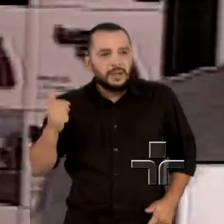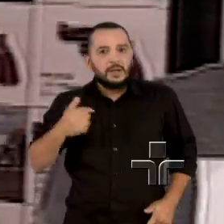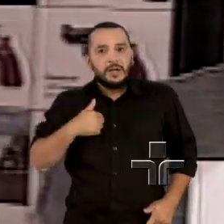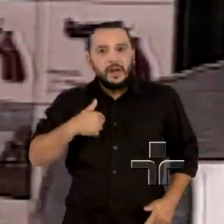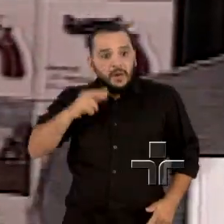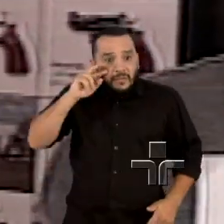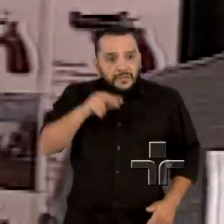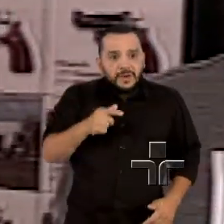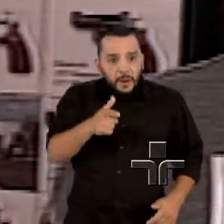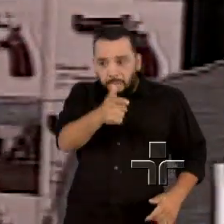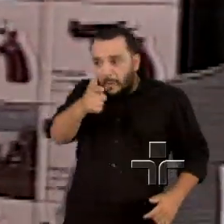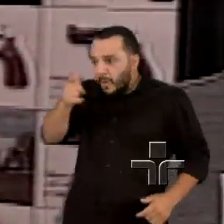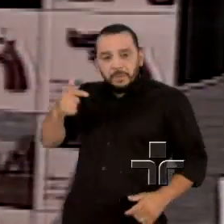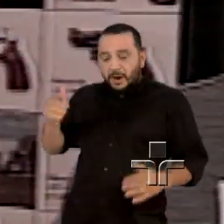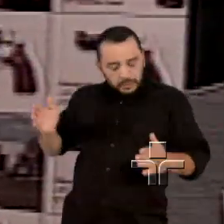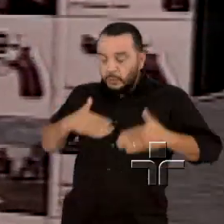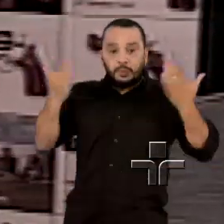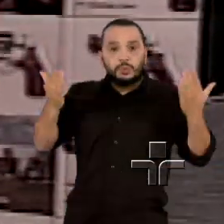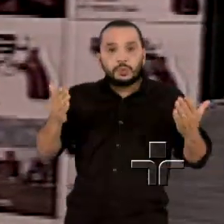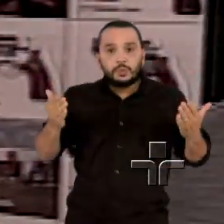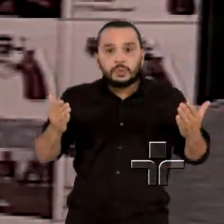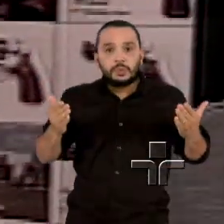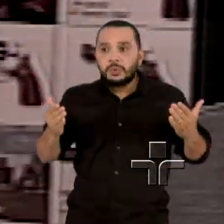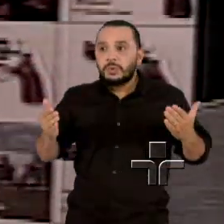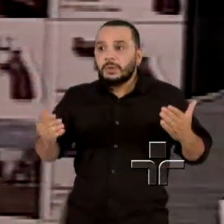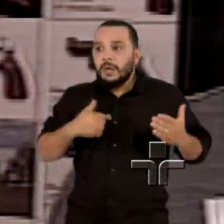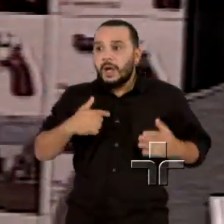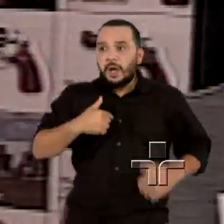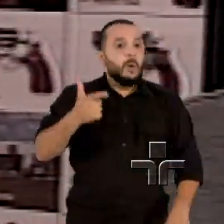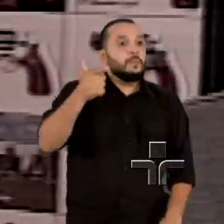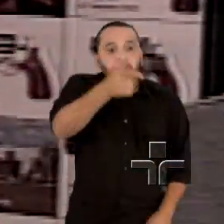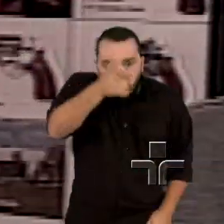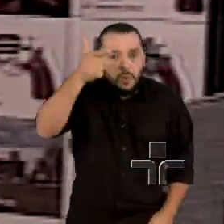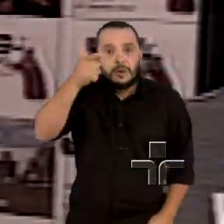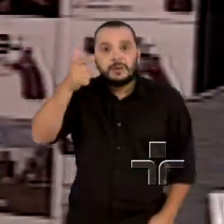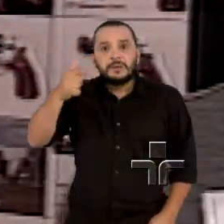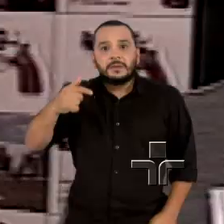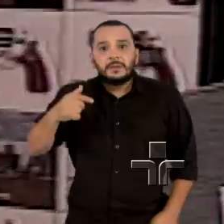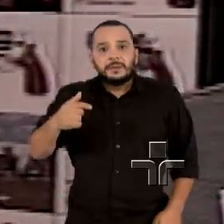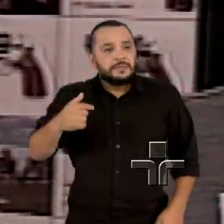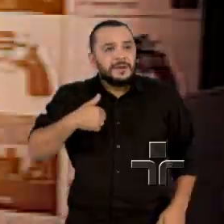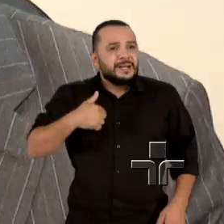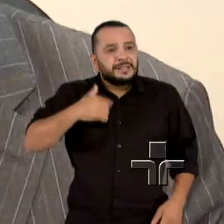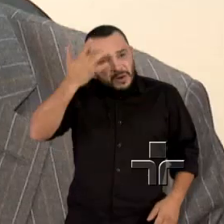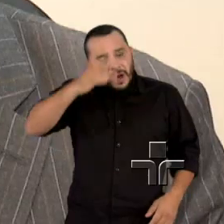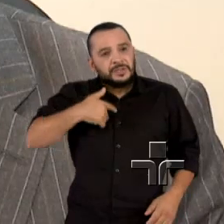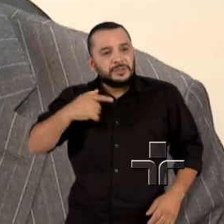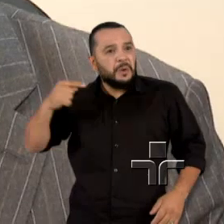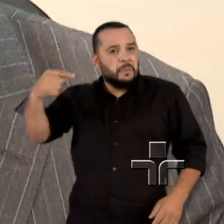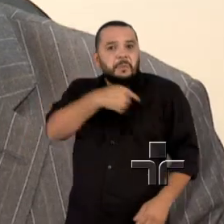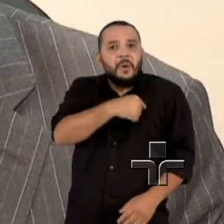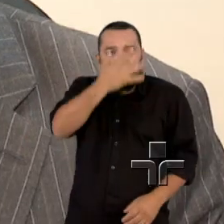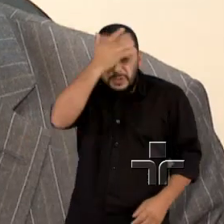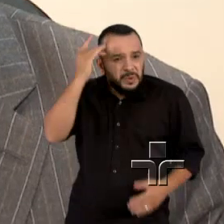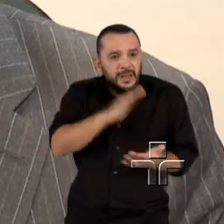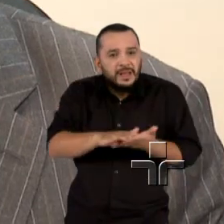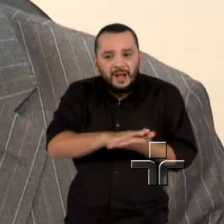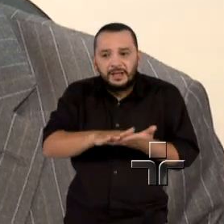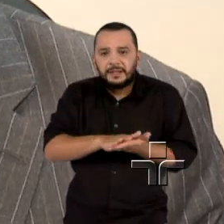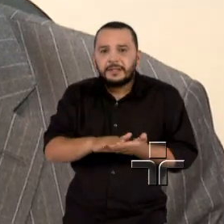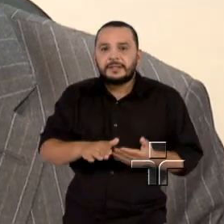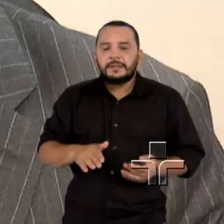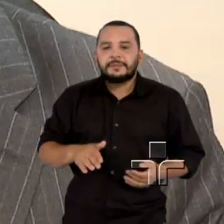lá dentro, eu levei um susto e deu os disparos também, mas só que eu acho que não pegou a pessoa. Policiais não